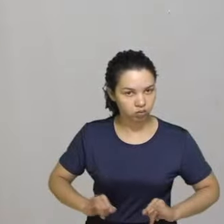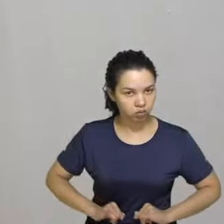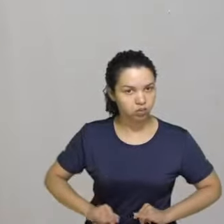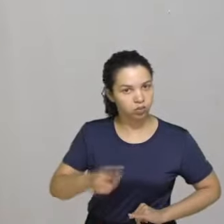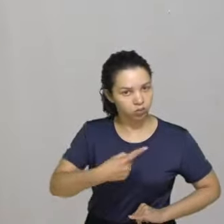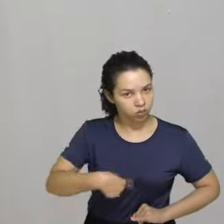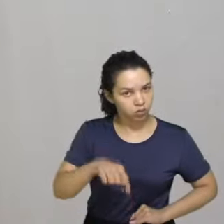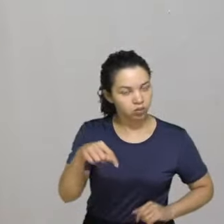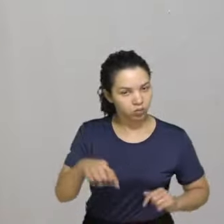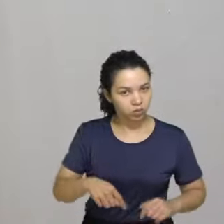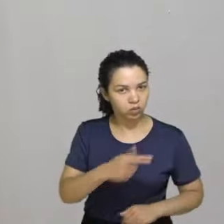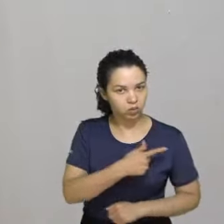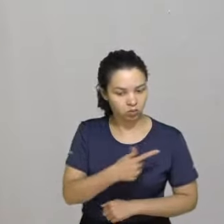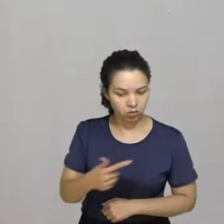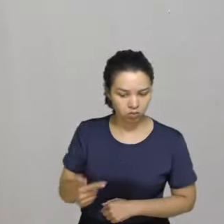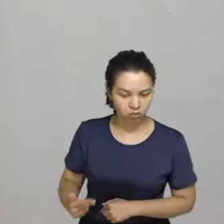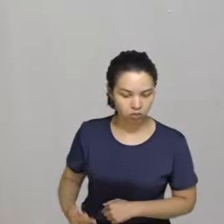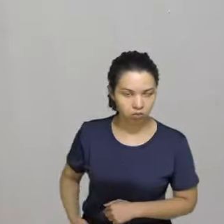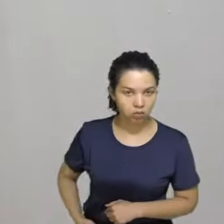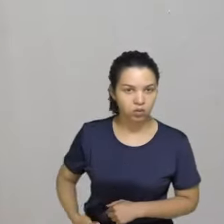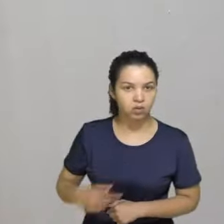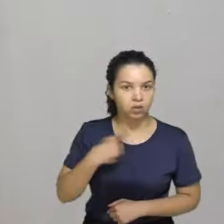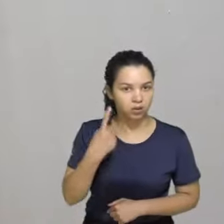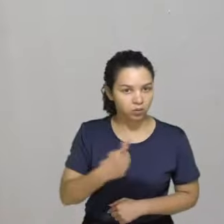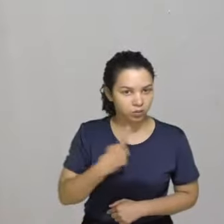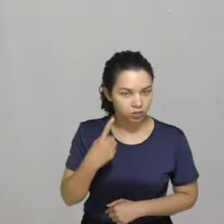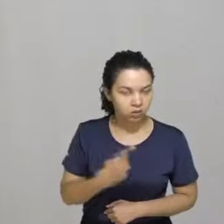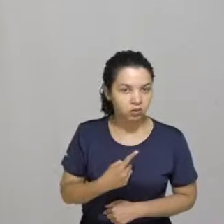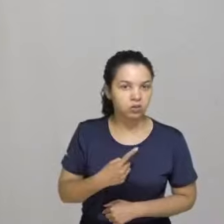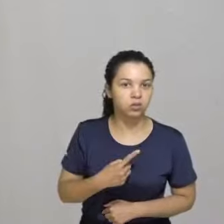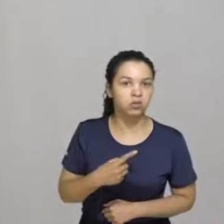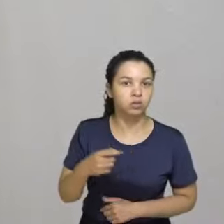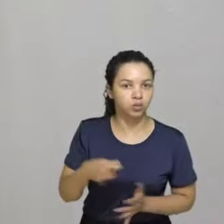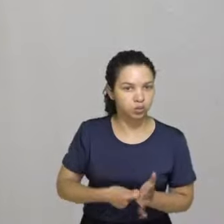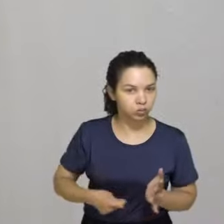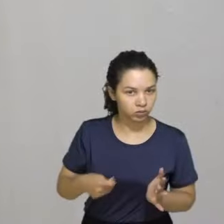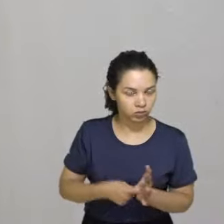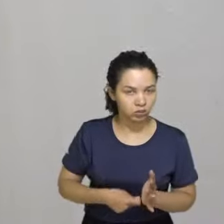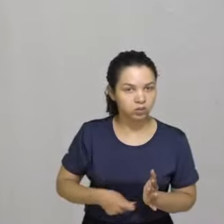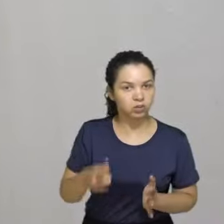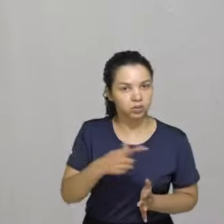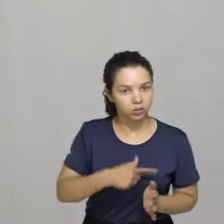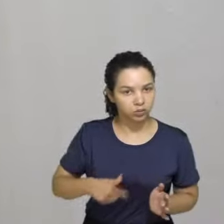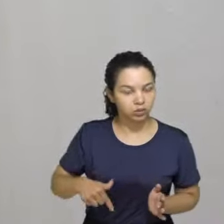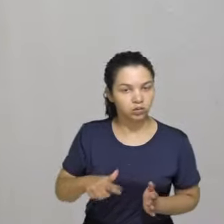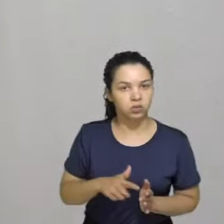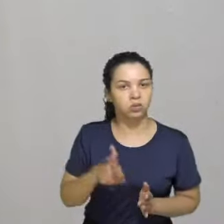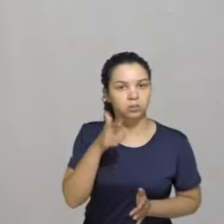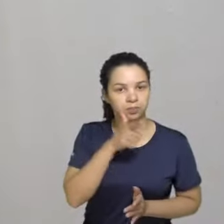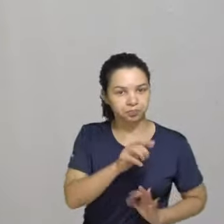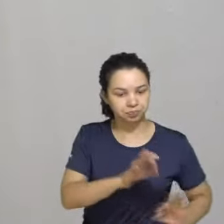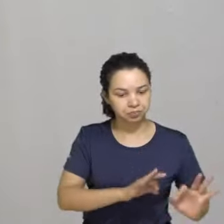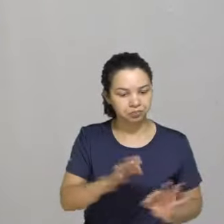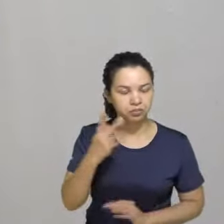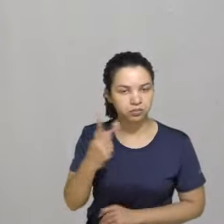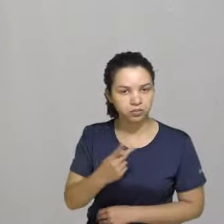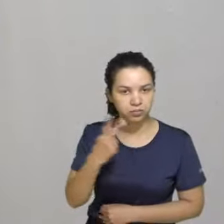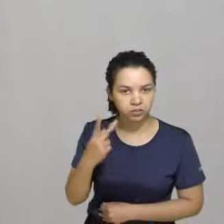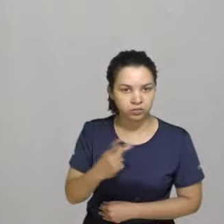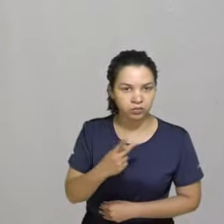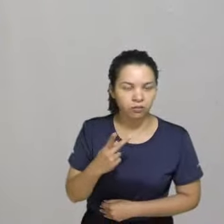no governo, estando deputado, brigamos e lutamos muito para buscar convencimento e políticas que venham ao encontro